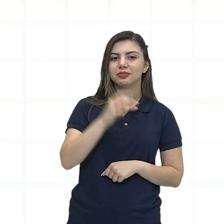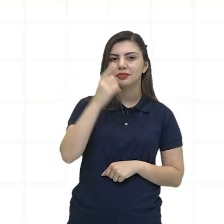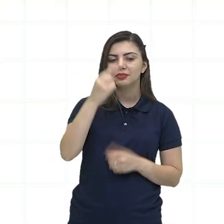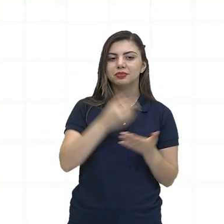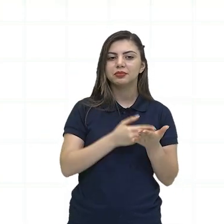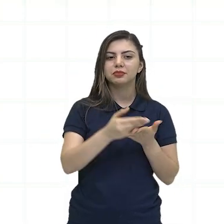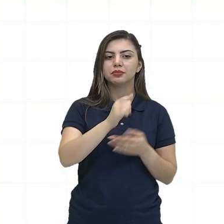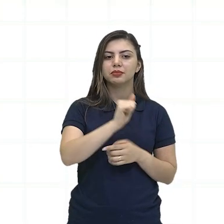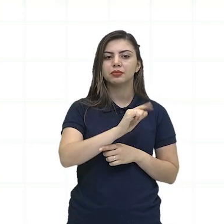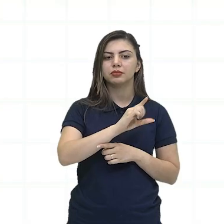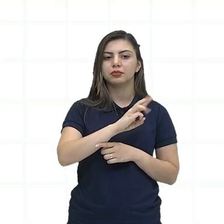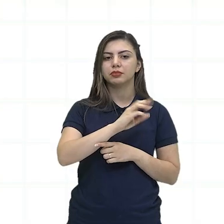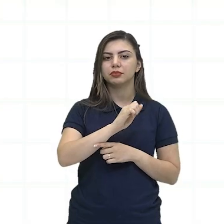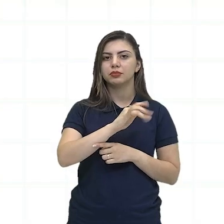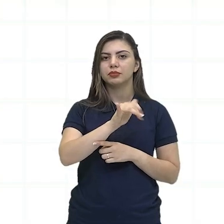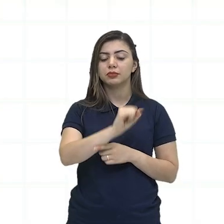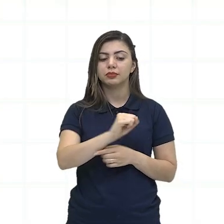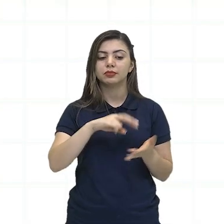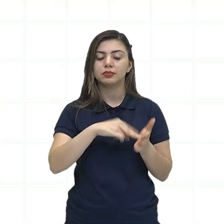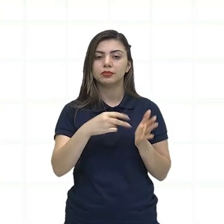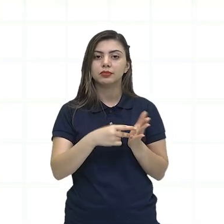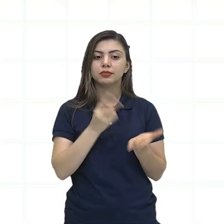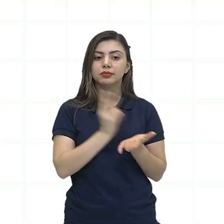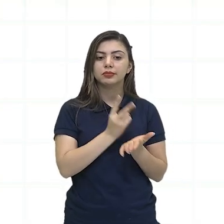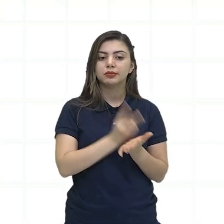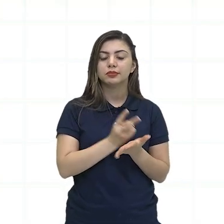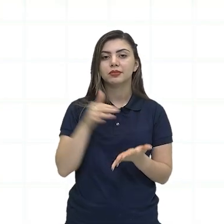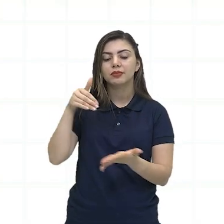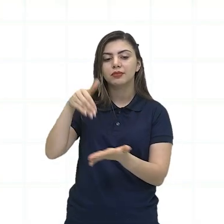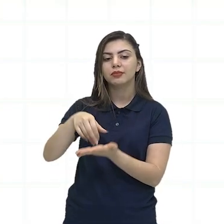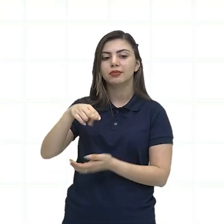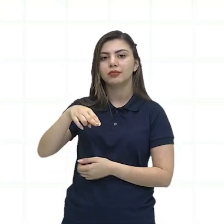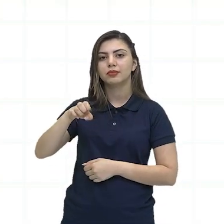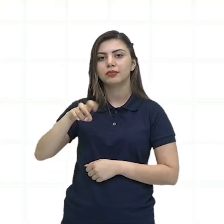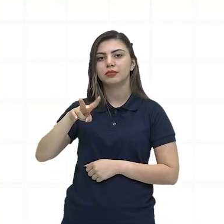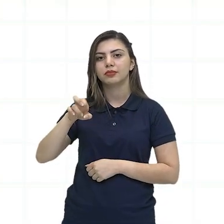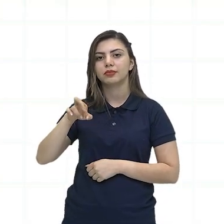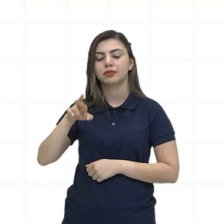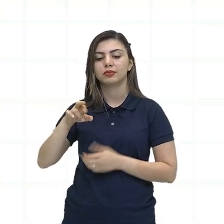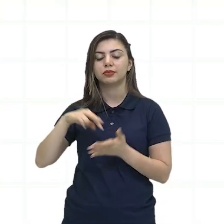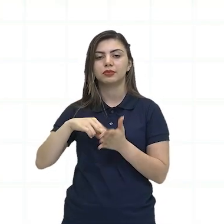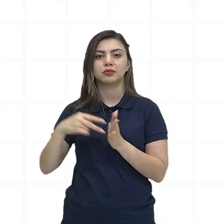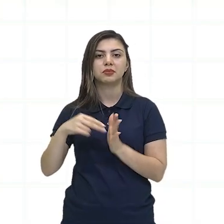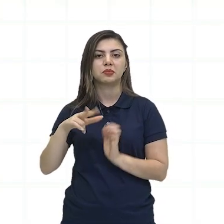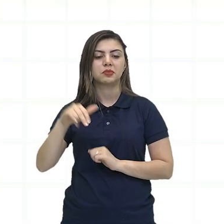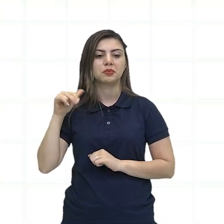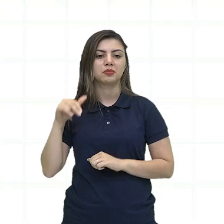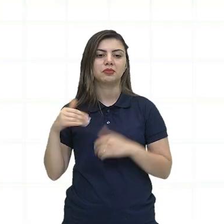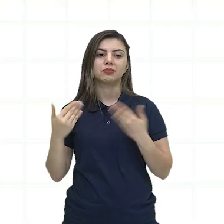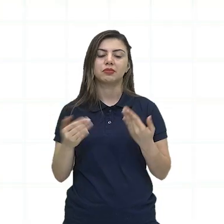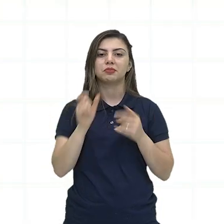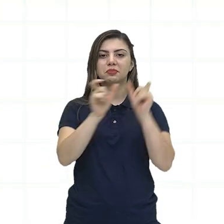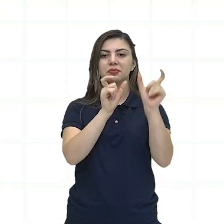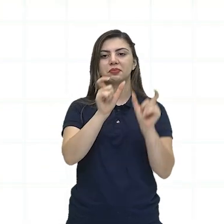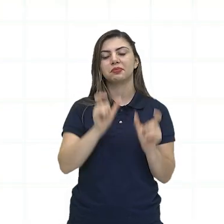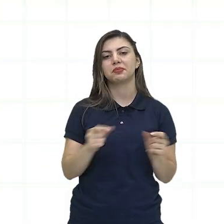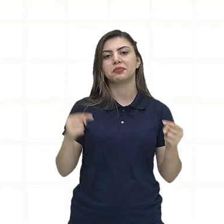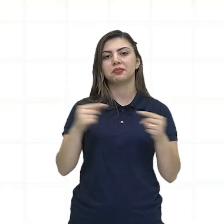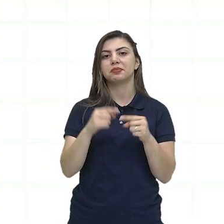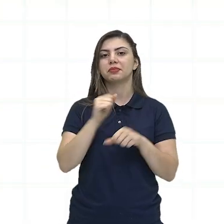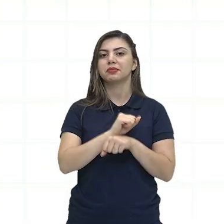sempre, e fomos para never, que é nunca. Essas palavras destacadas são os advérbios de